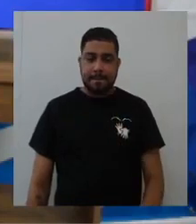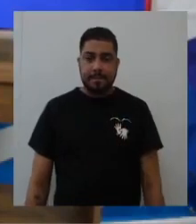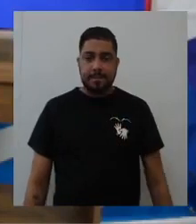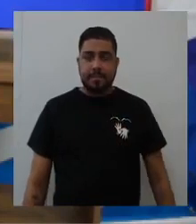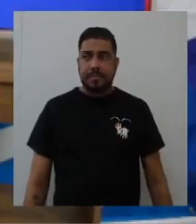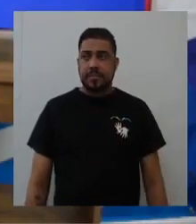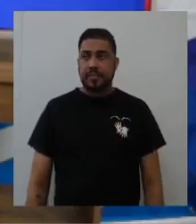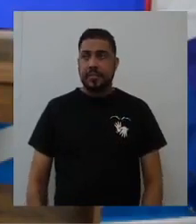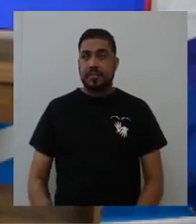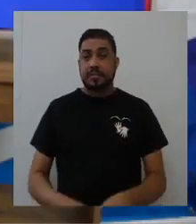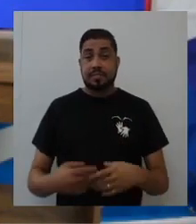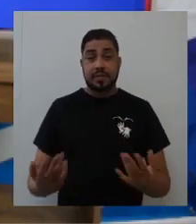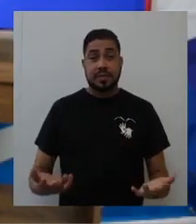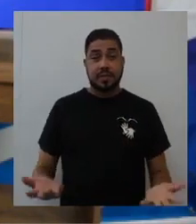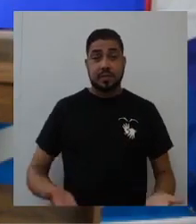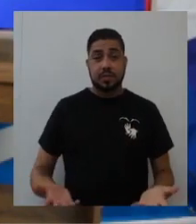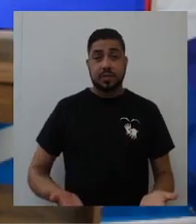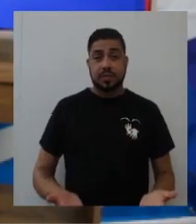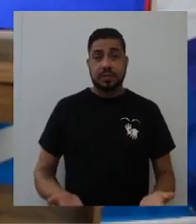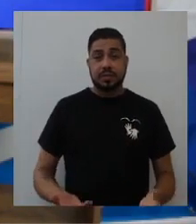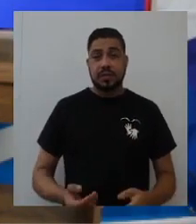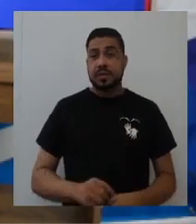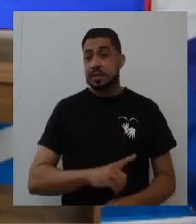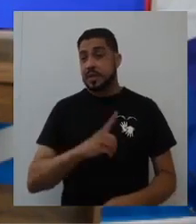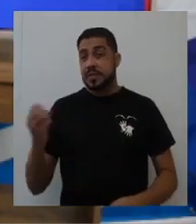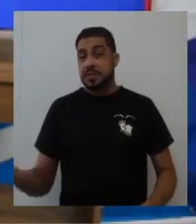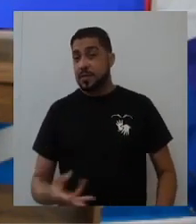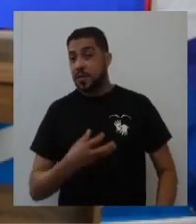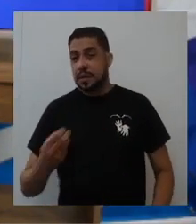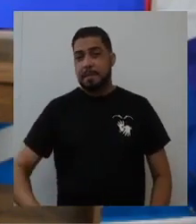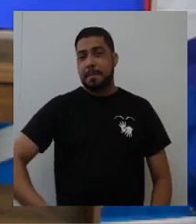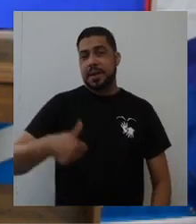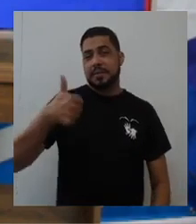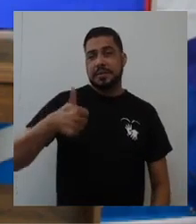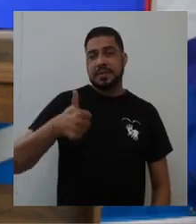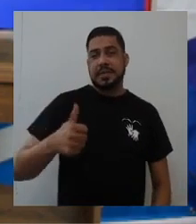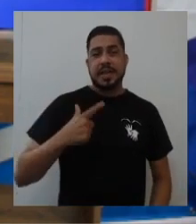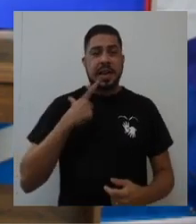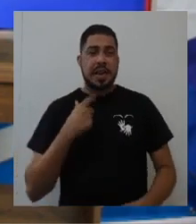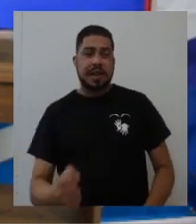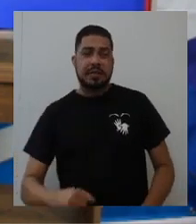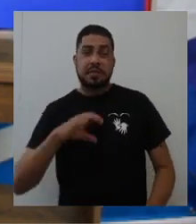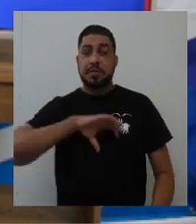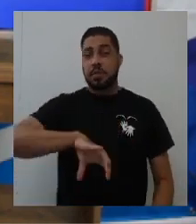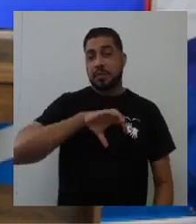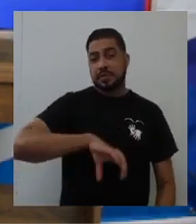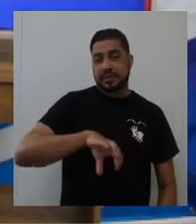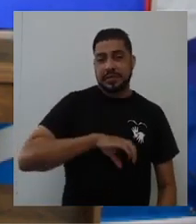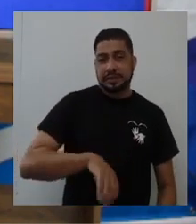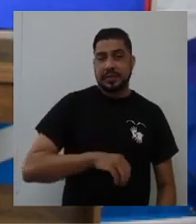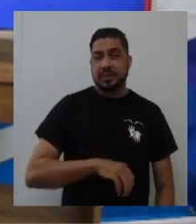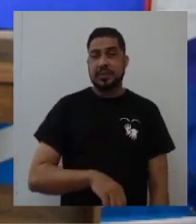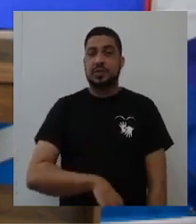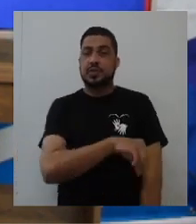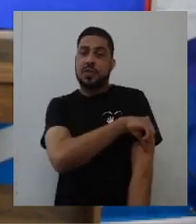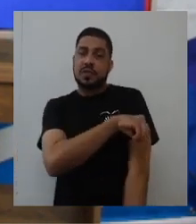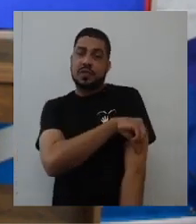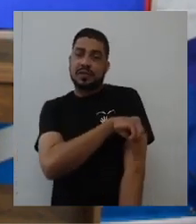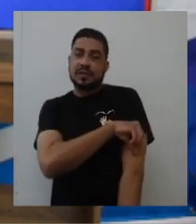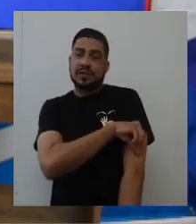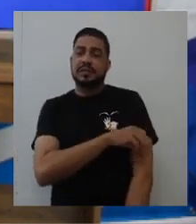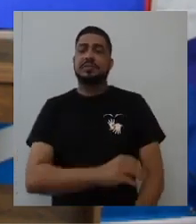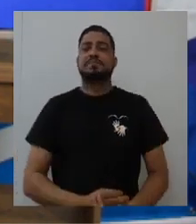Eita, minha gente, que hoje é dia de estreia! Essa é a primeira aula de língua portuguesa para os nonos anos do ensino